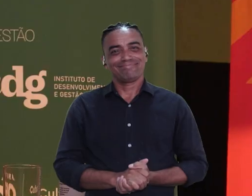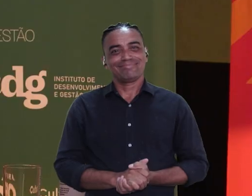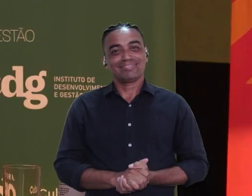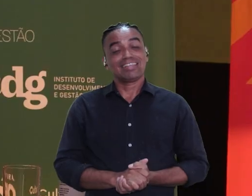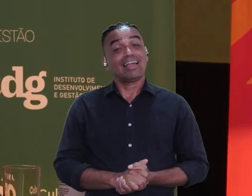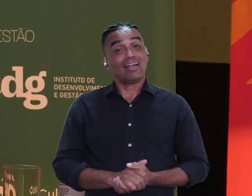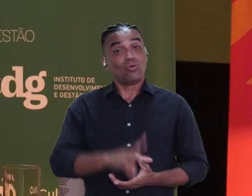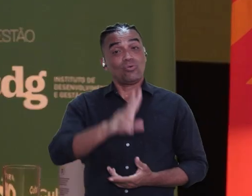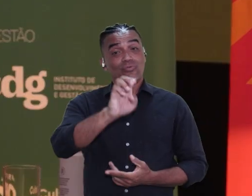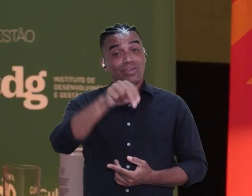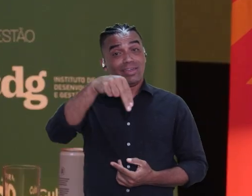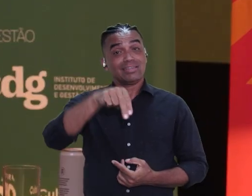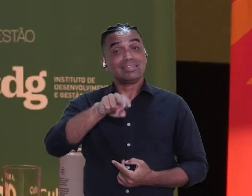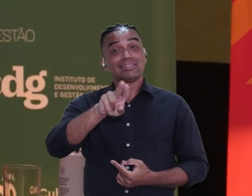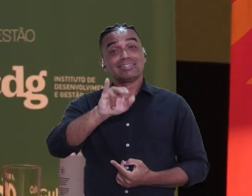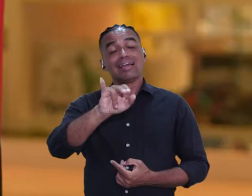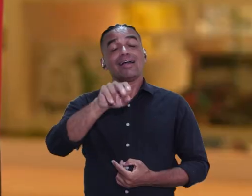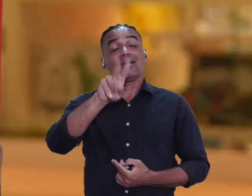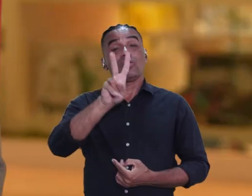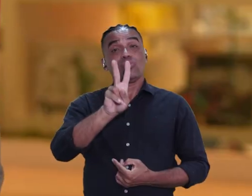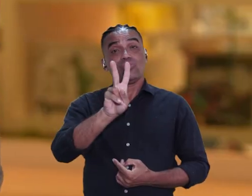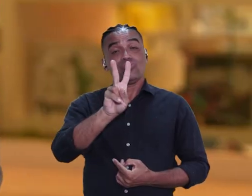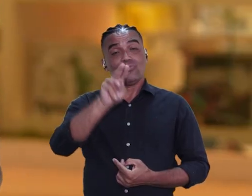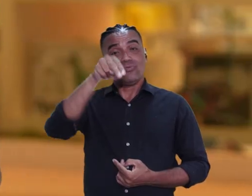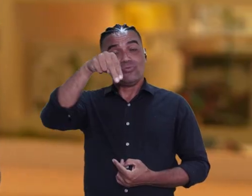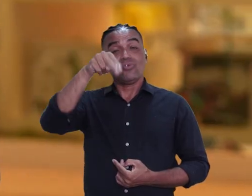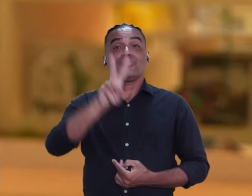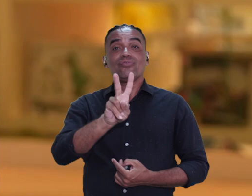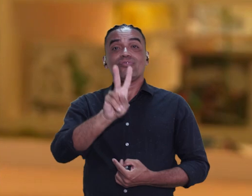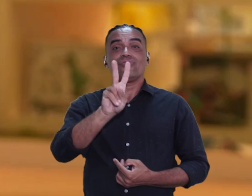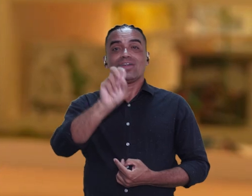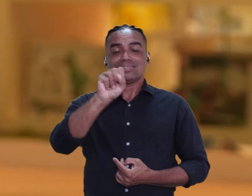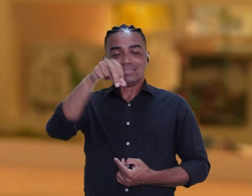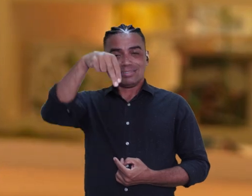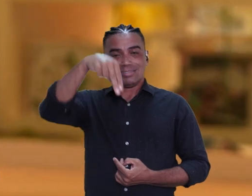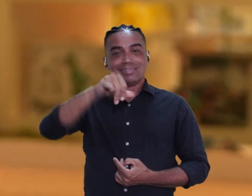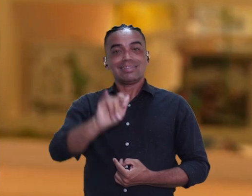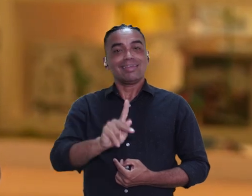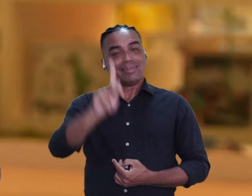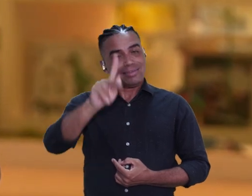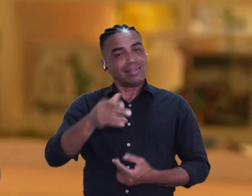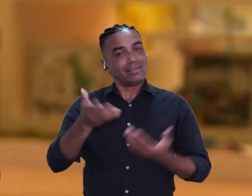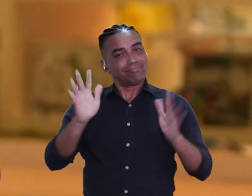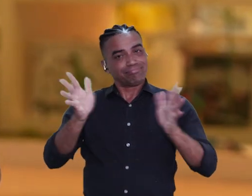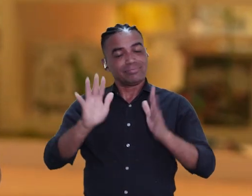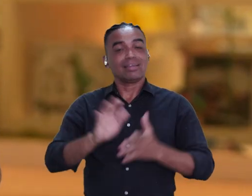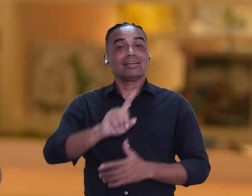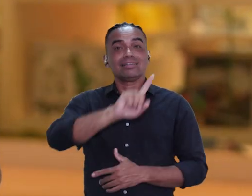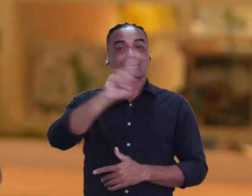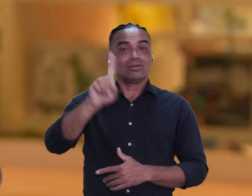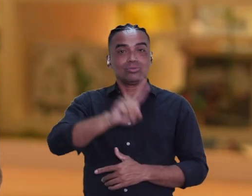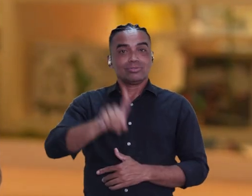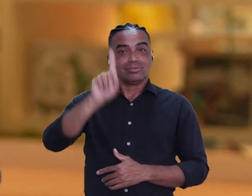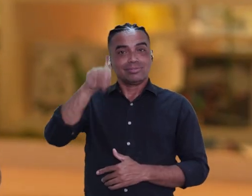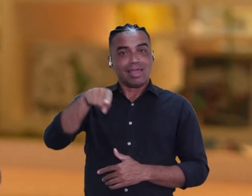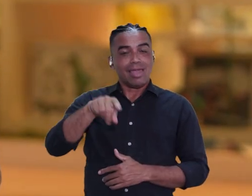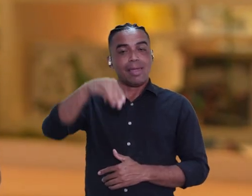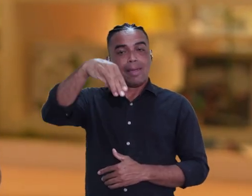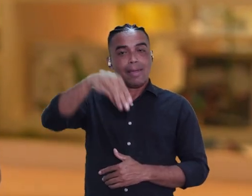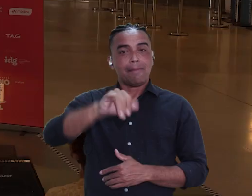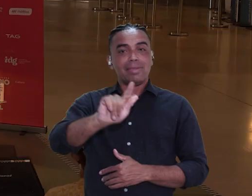O Wisnik tem que se despedir. Mas eu vou dar uma palavra final aqui para o Zé Miguel. Como sempre. Por favor, Zé Miguel, para